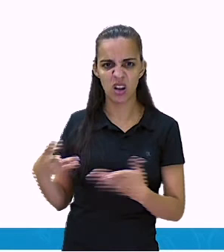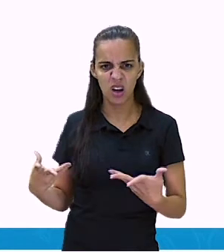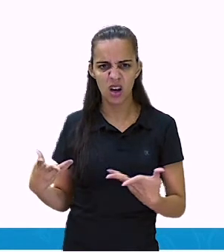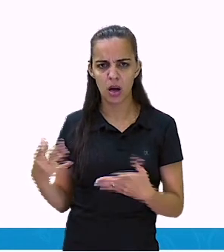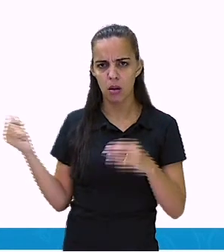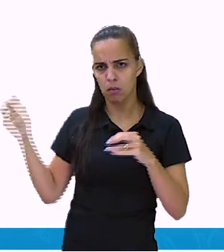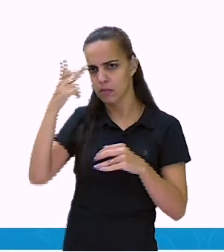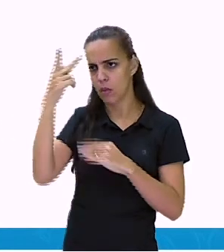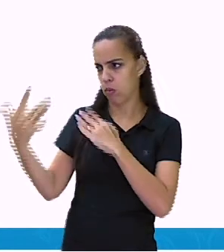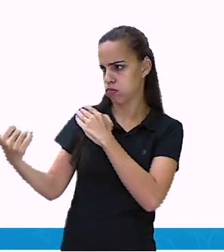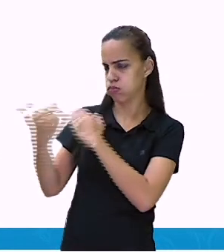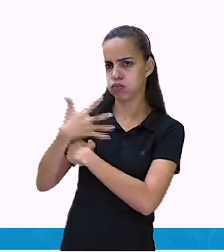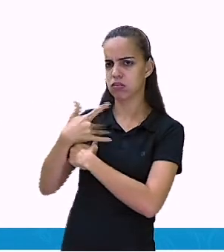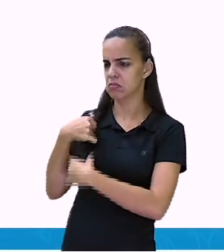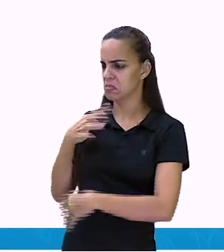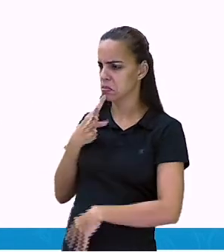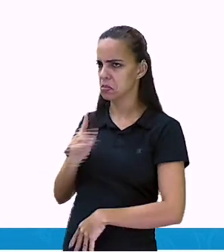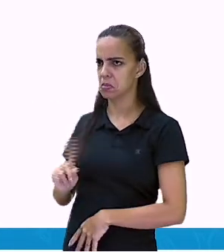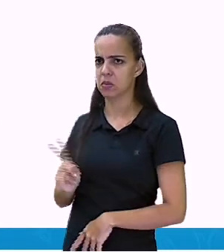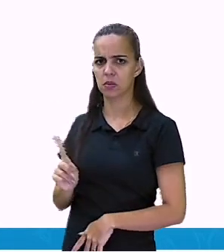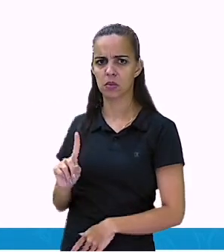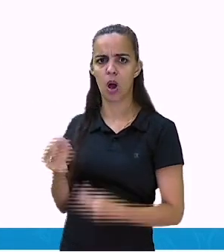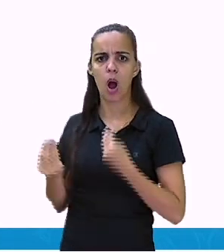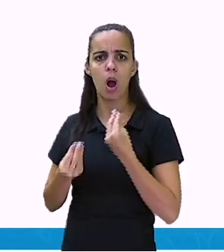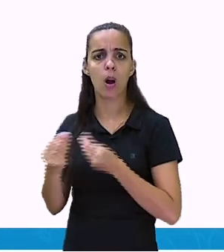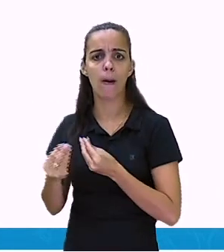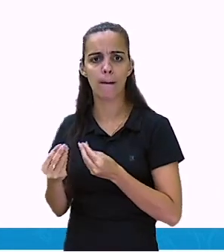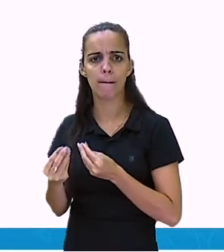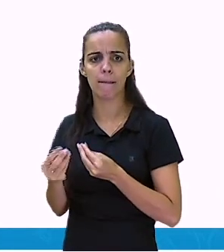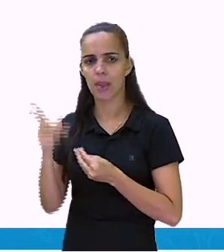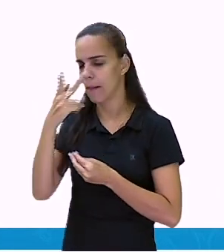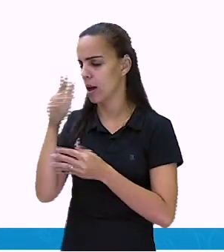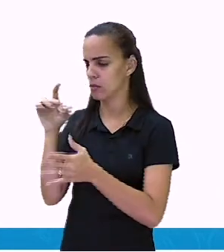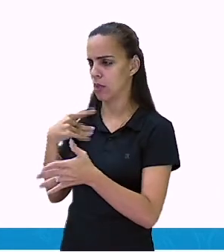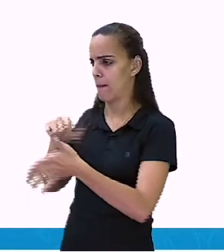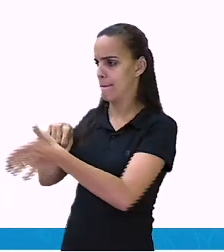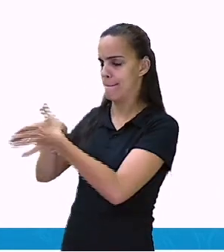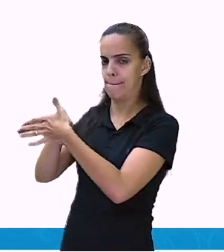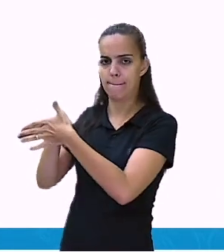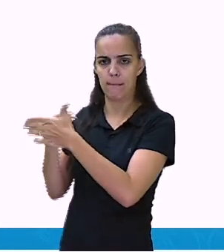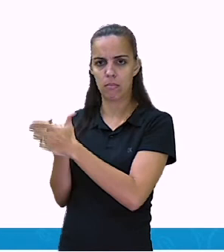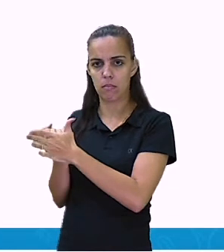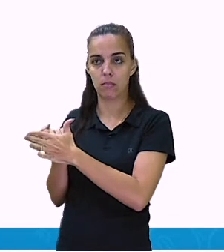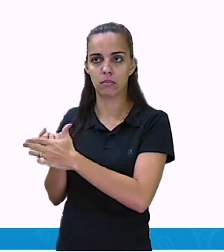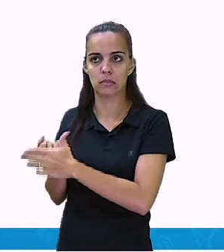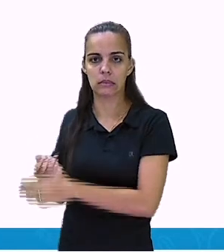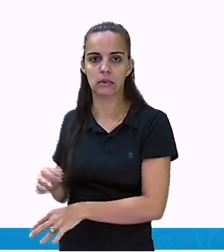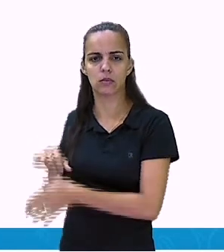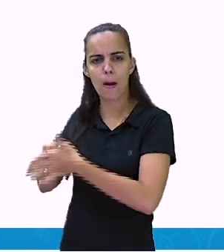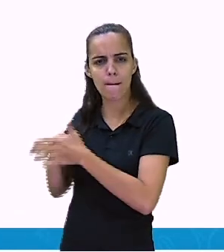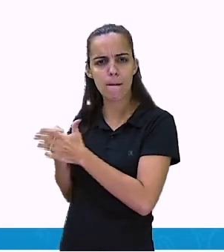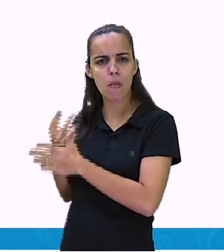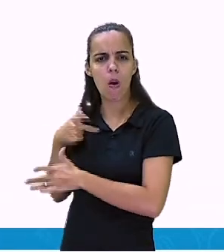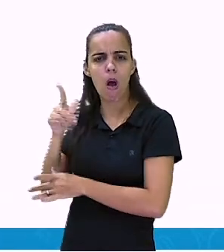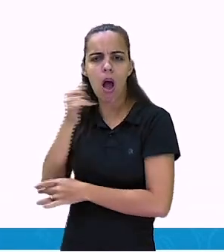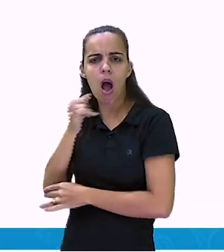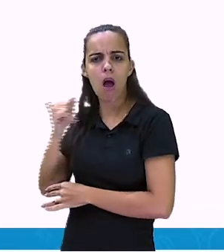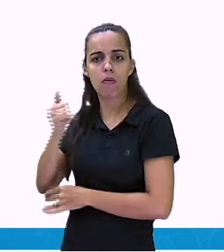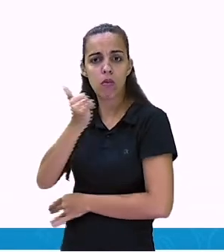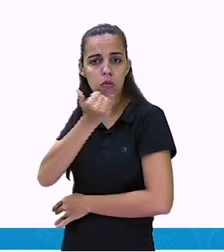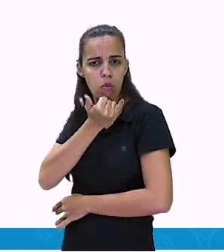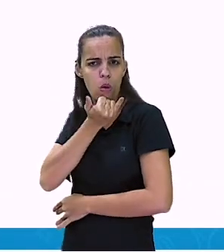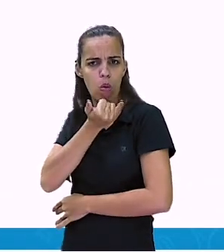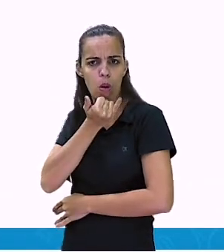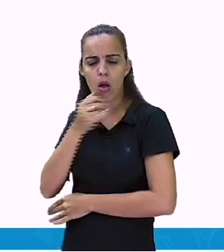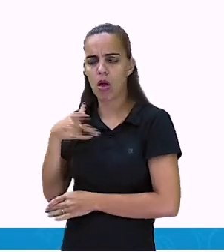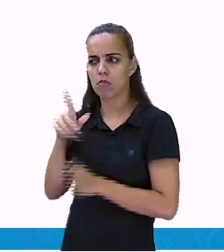filho interrompa o contato e avise você. No primeiro sinal que o filho está